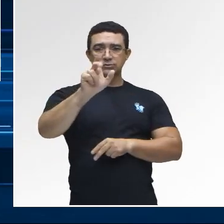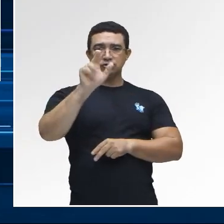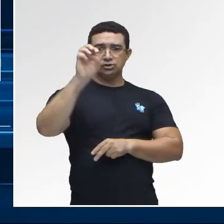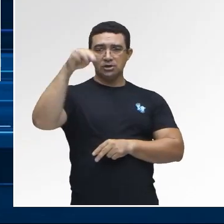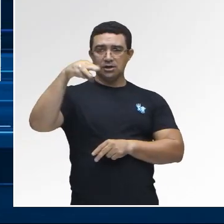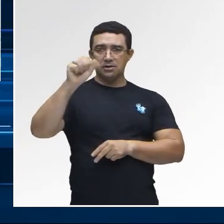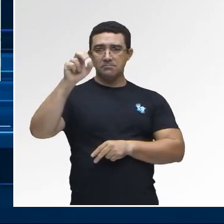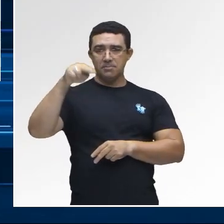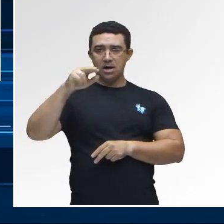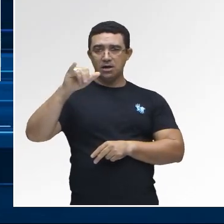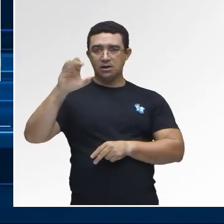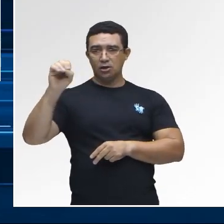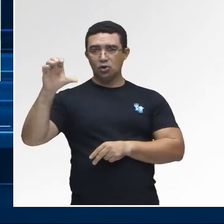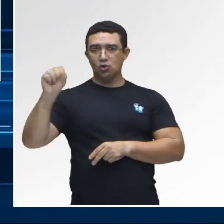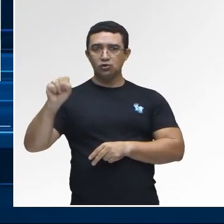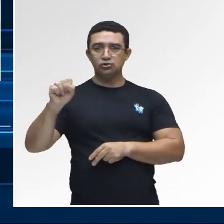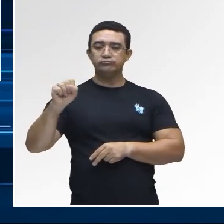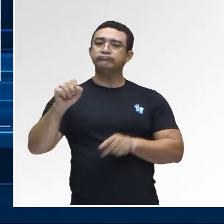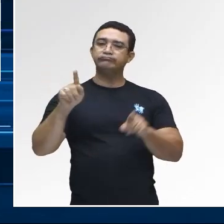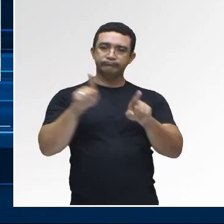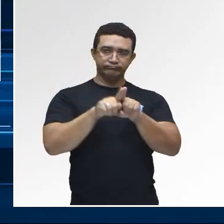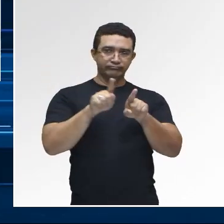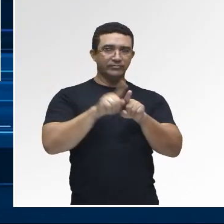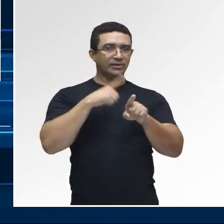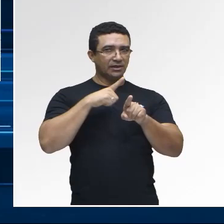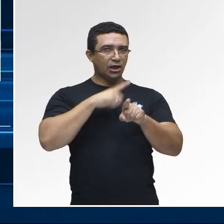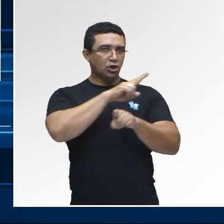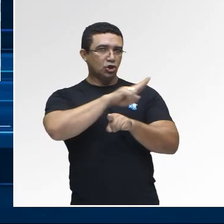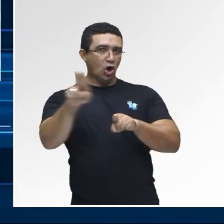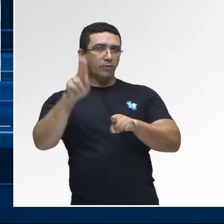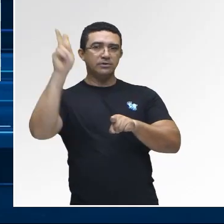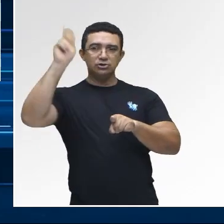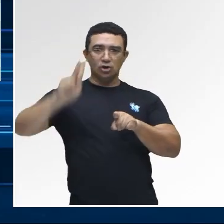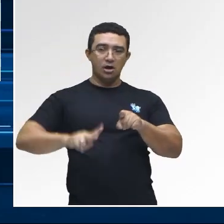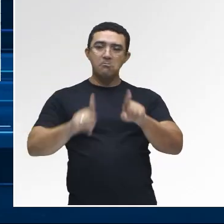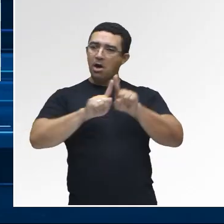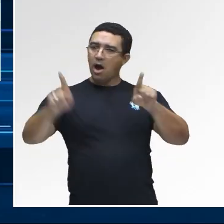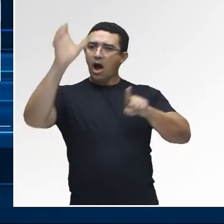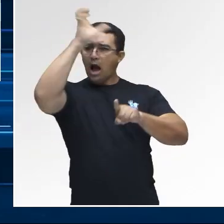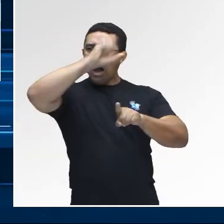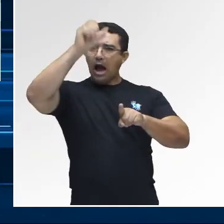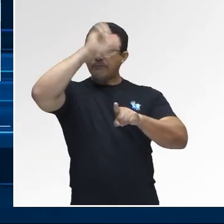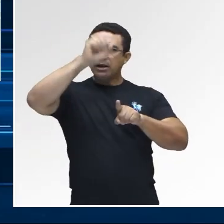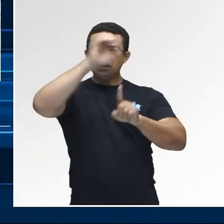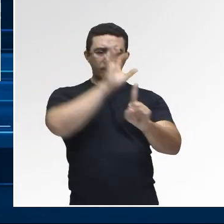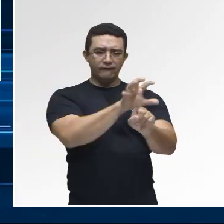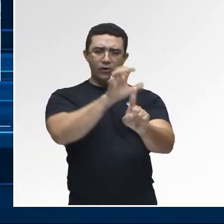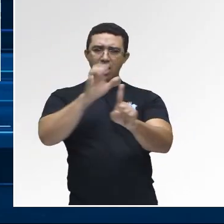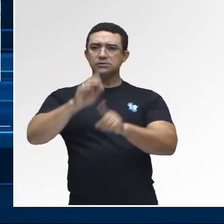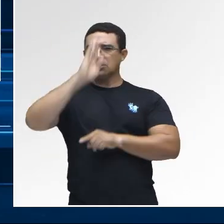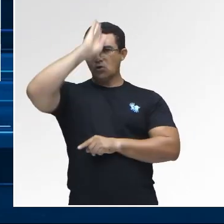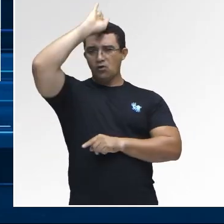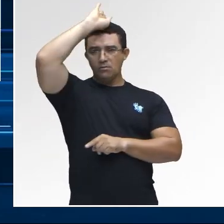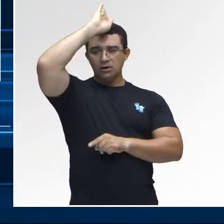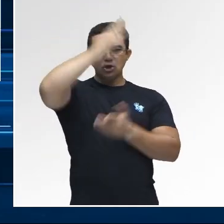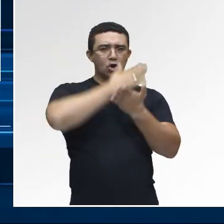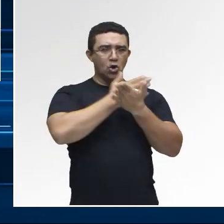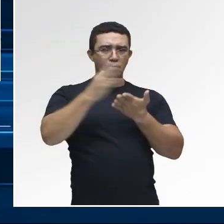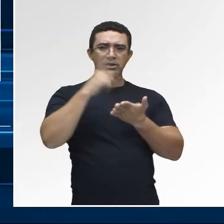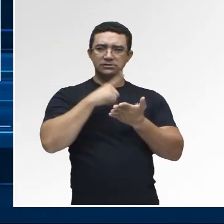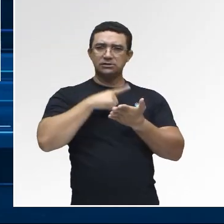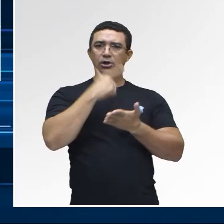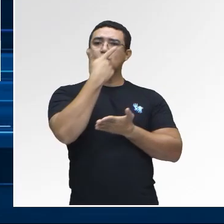que ficaram com esse nome para a história, mas que eles aprenderam muito com os romanos e começaram a ter